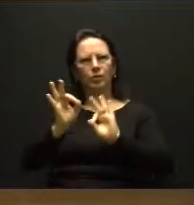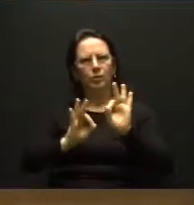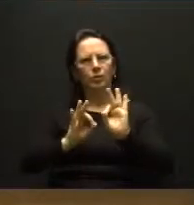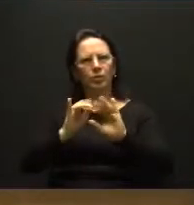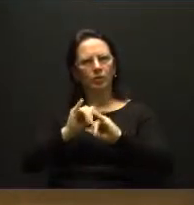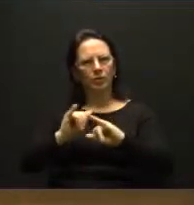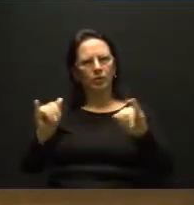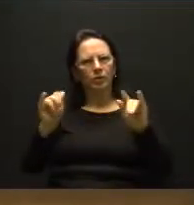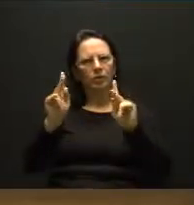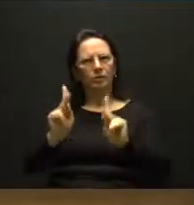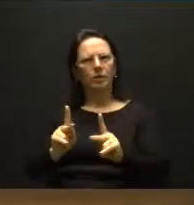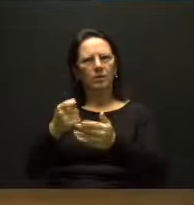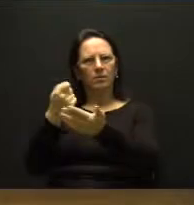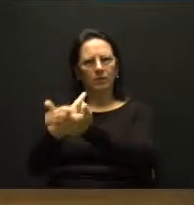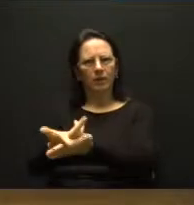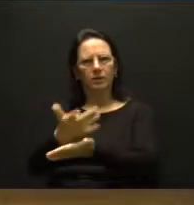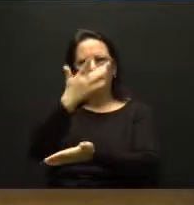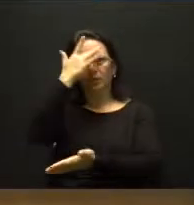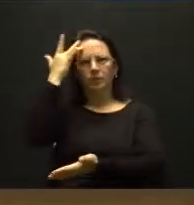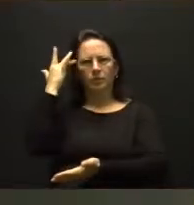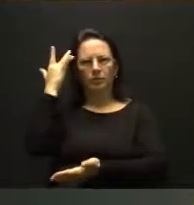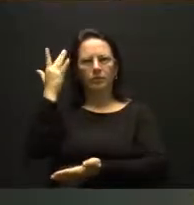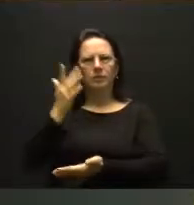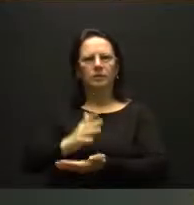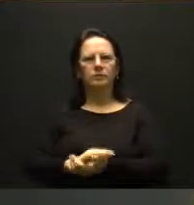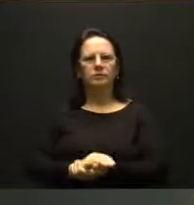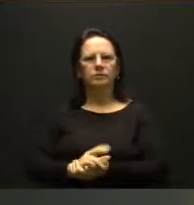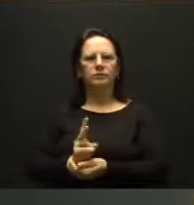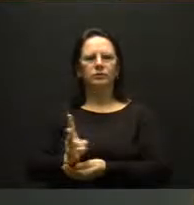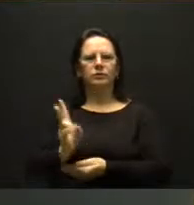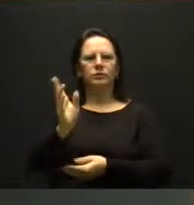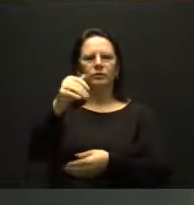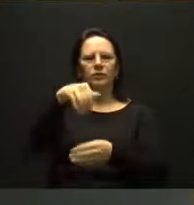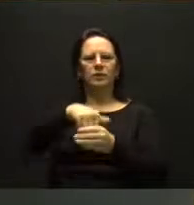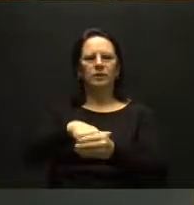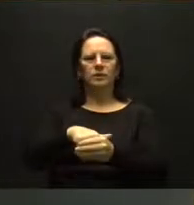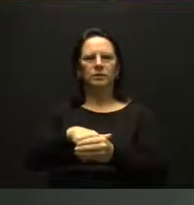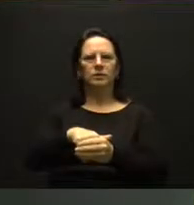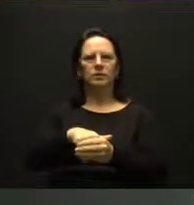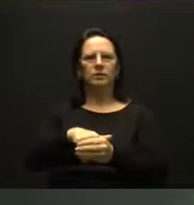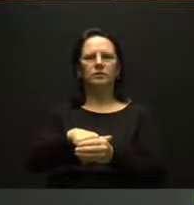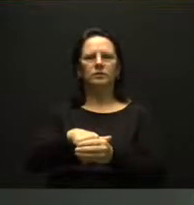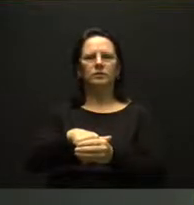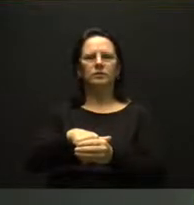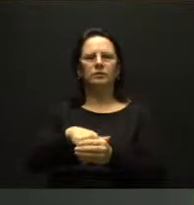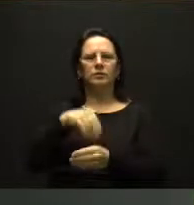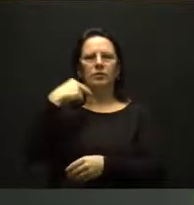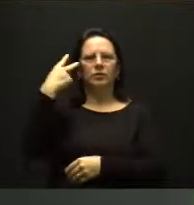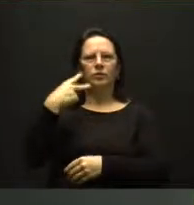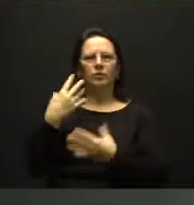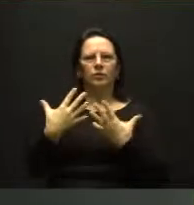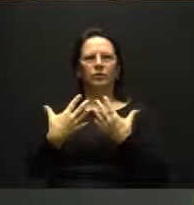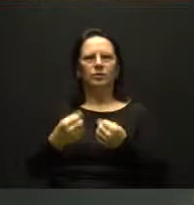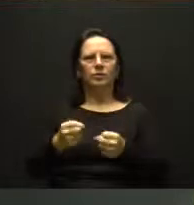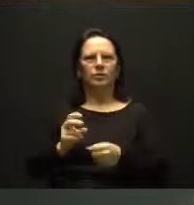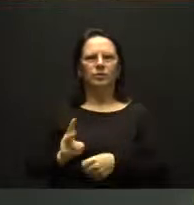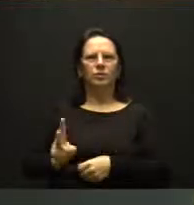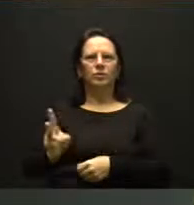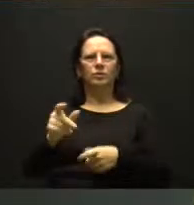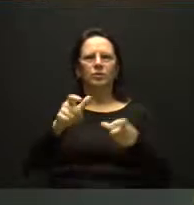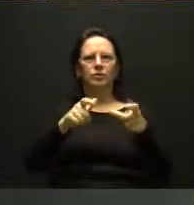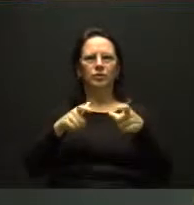pagar é o que deve continuar em votação em rotação os jogadores que forem pela aprovação